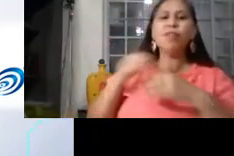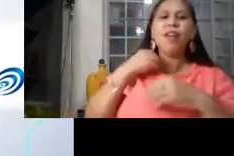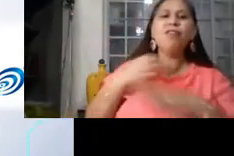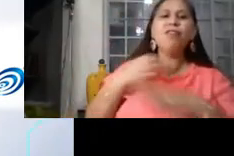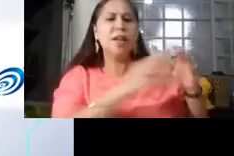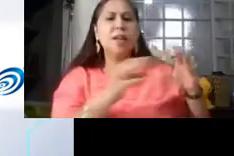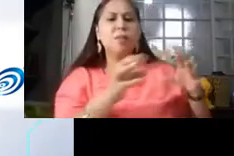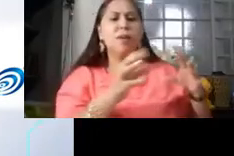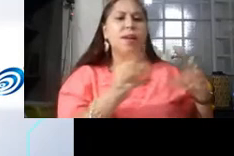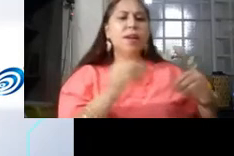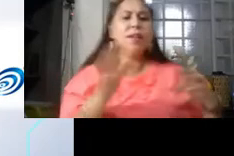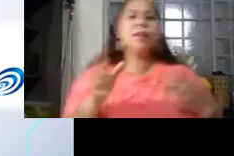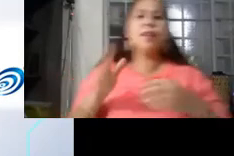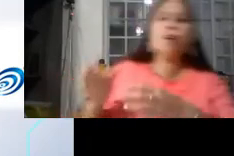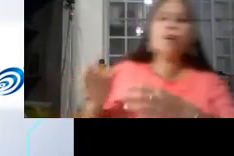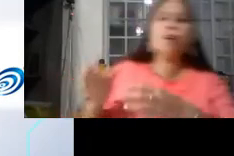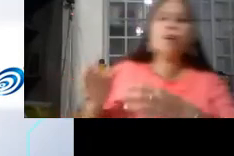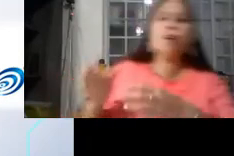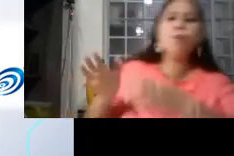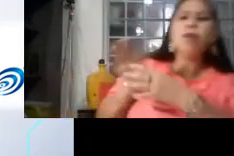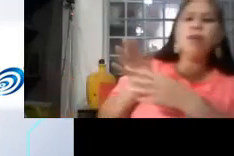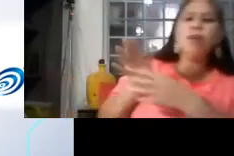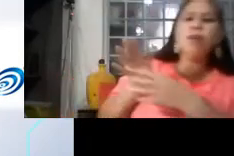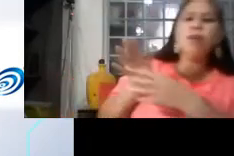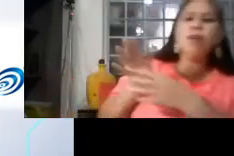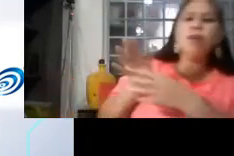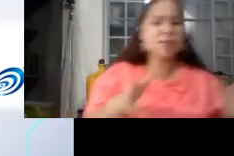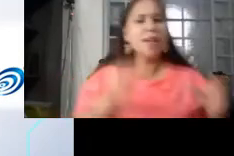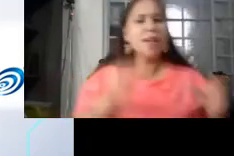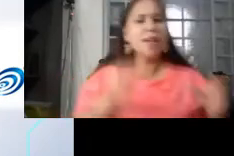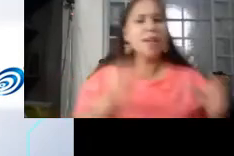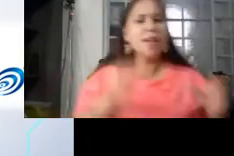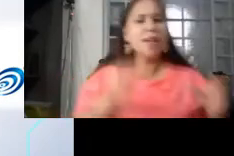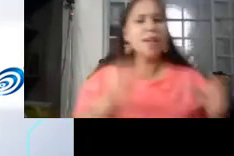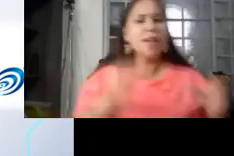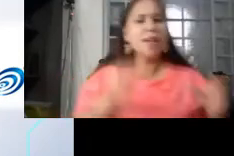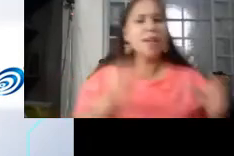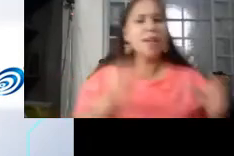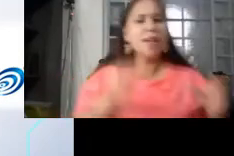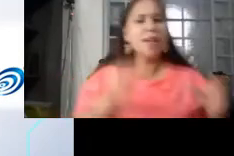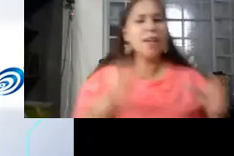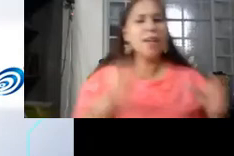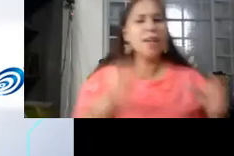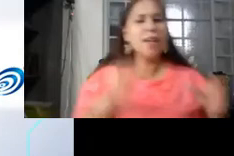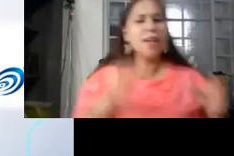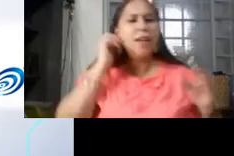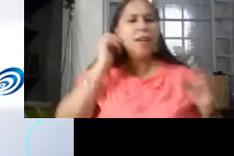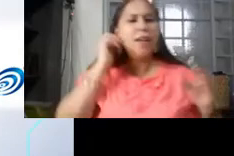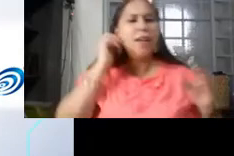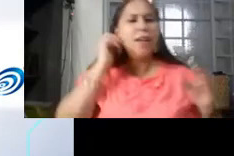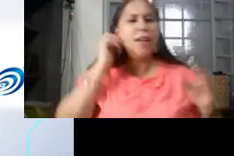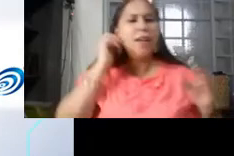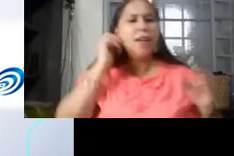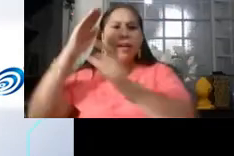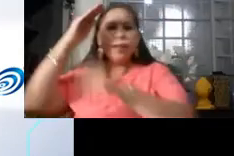fica dançando. Não, ele está incorporando nos personagens, né? Então, se eu disse que aqui estava Léa, aqui estava